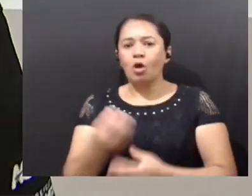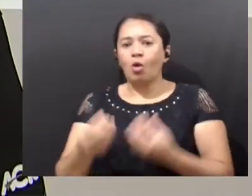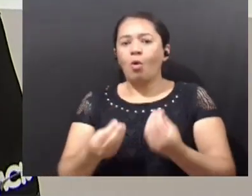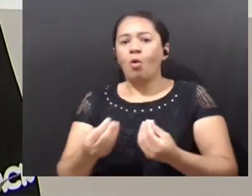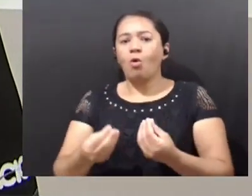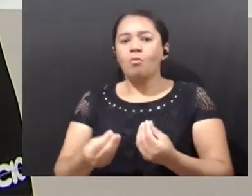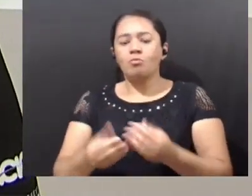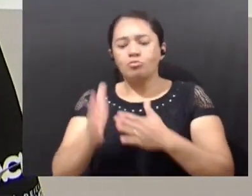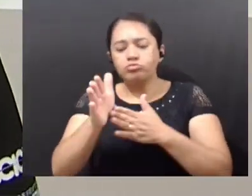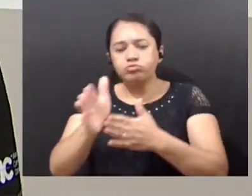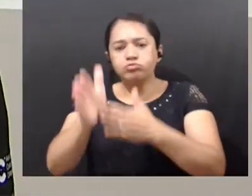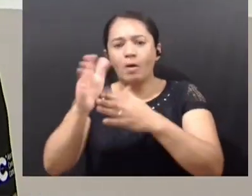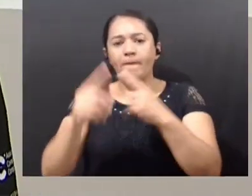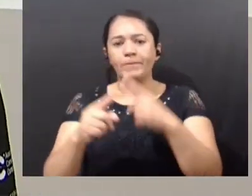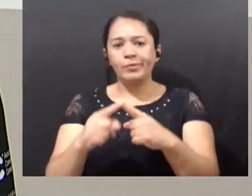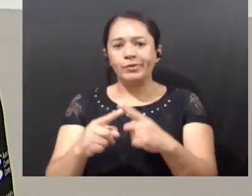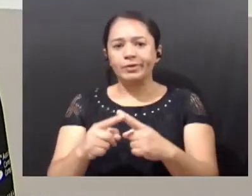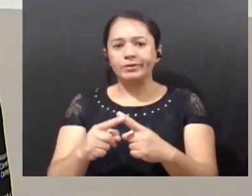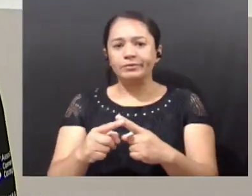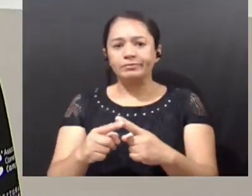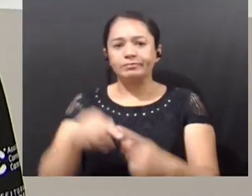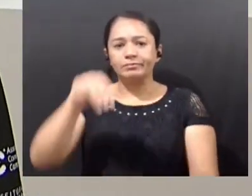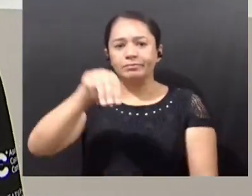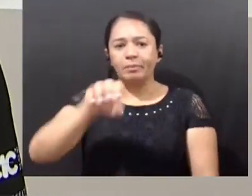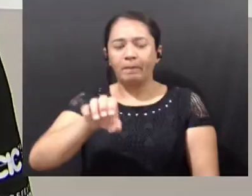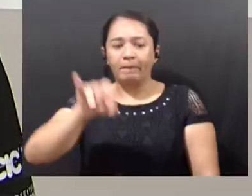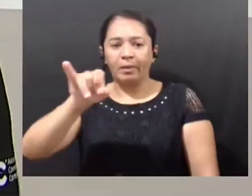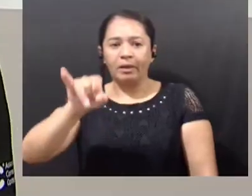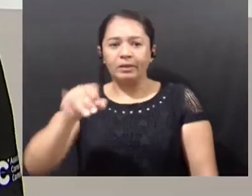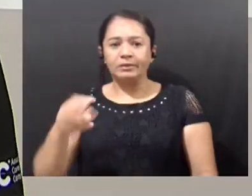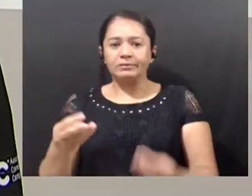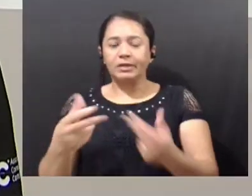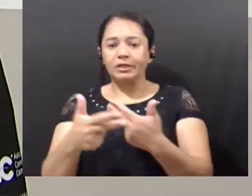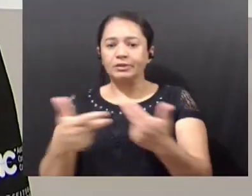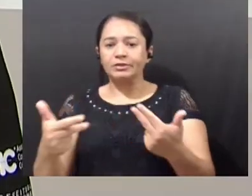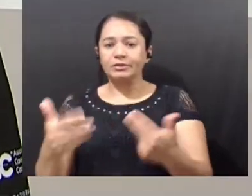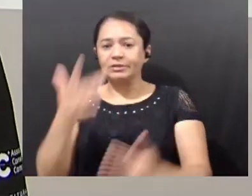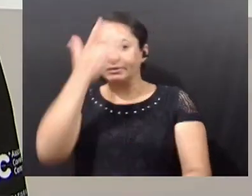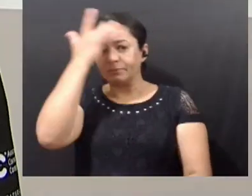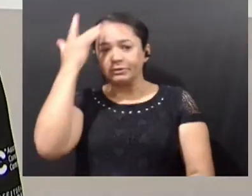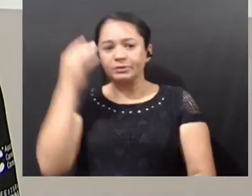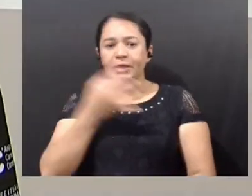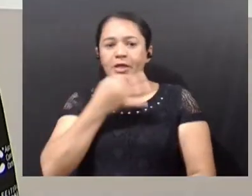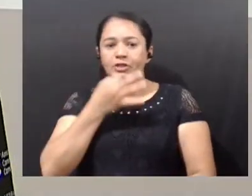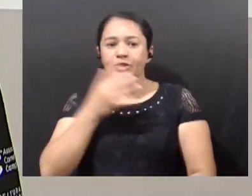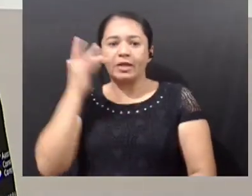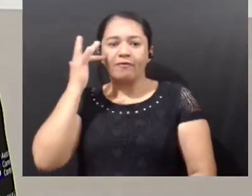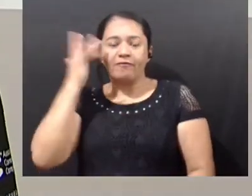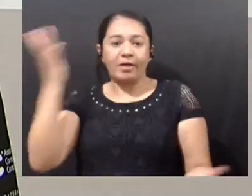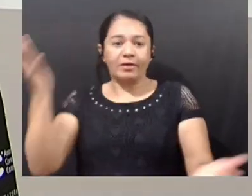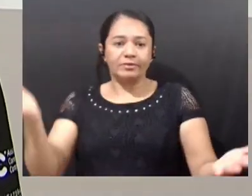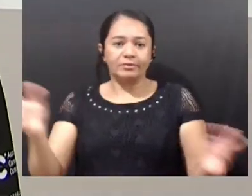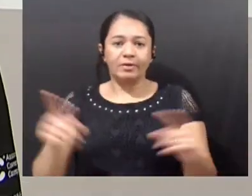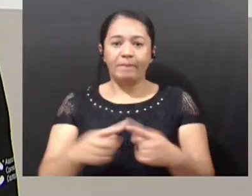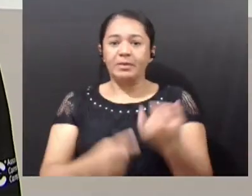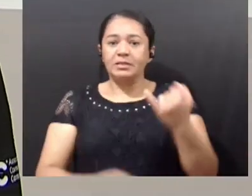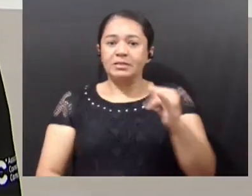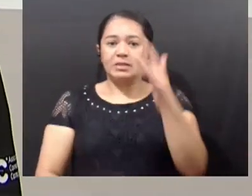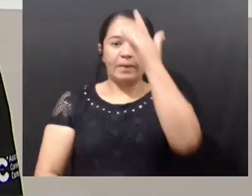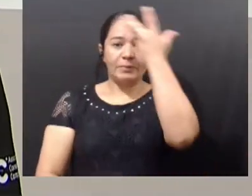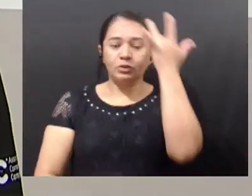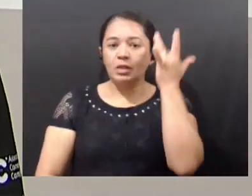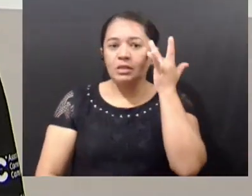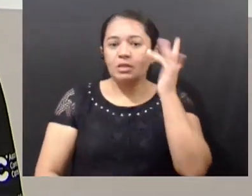porque MEI é uma coisa que assim as pessoas às vezes acham que é muito fácil, mas se a pessoa não souber fazer, ela não vai